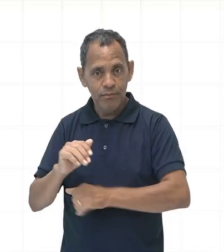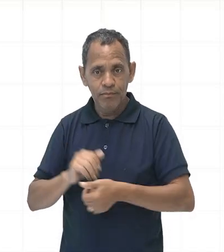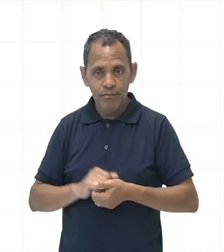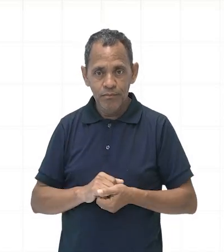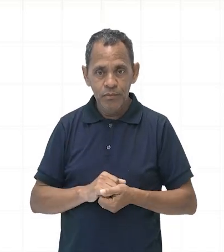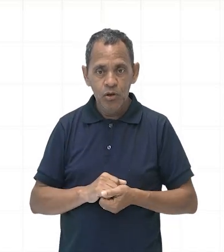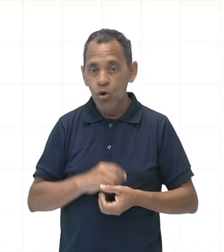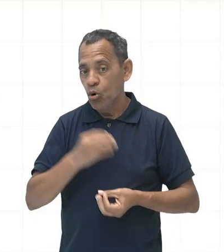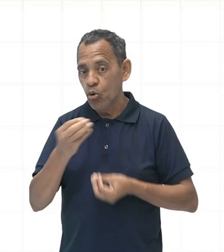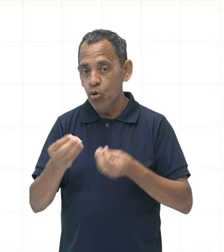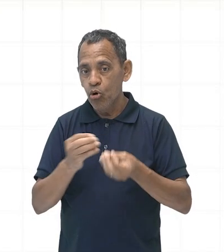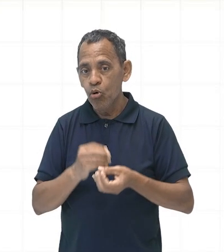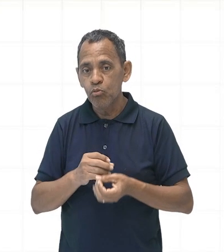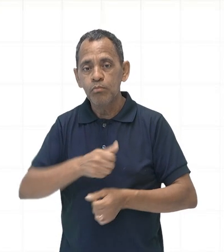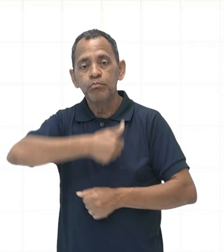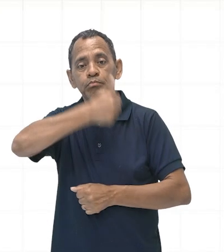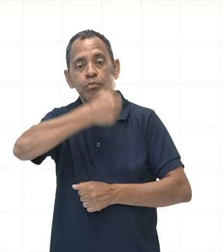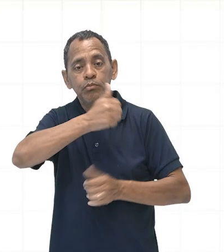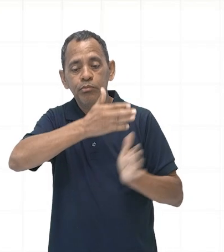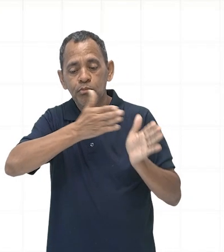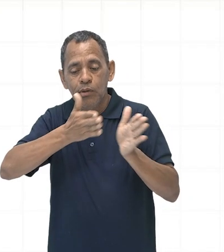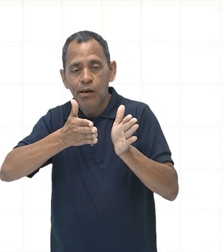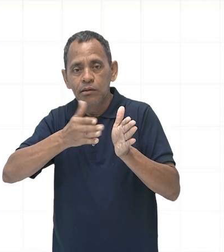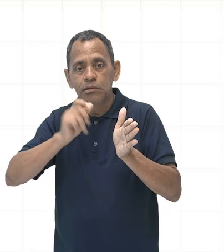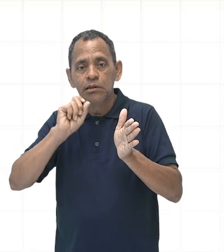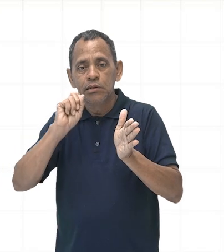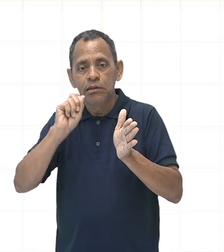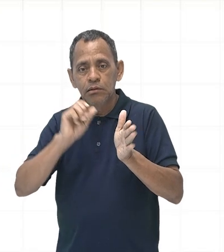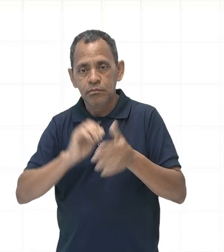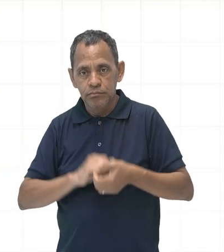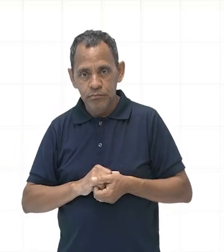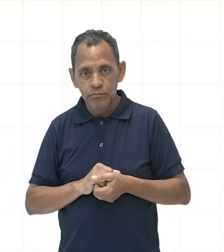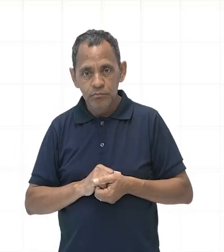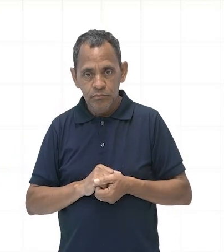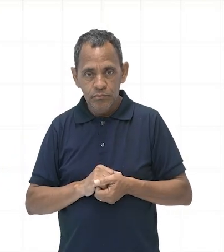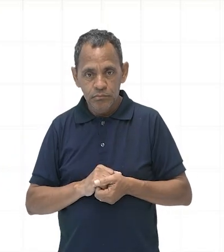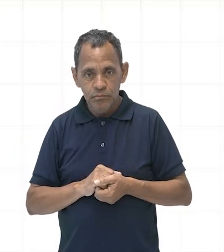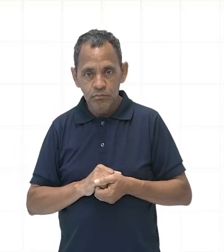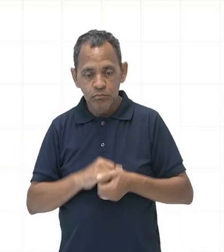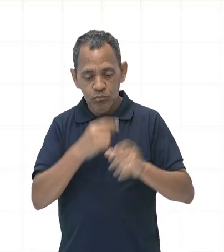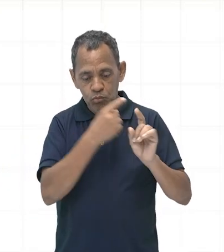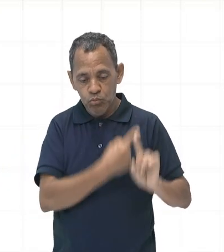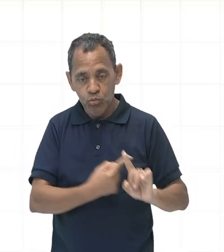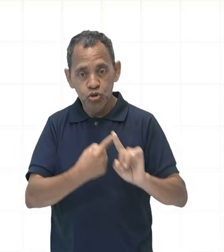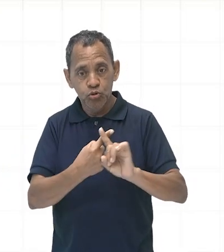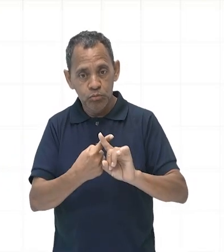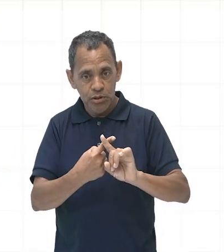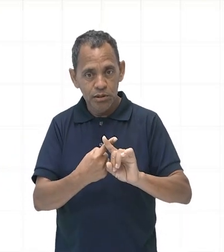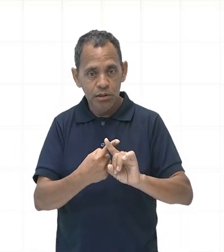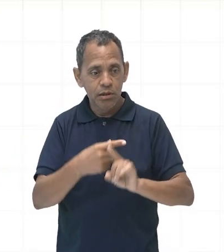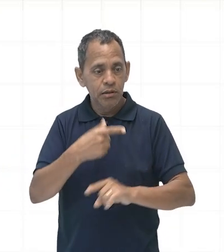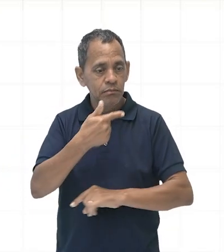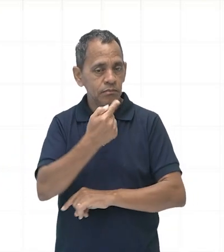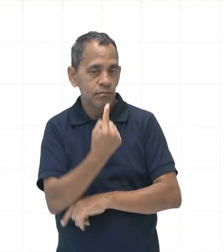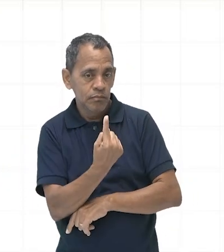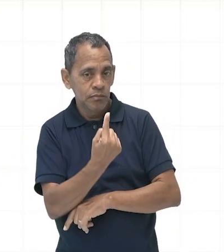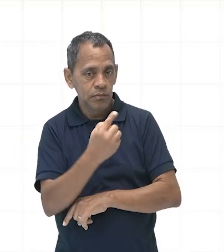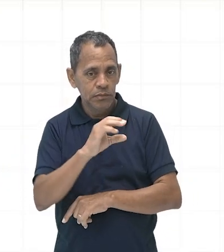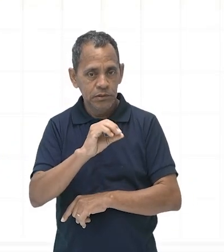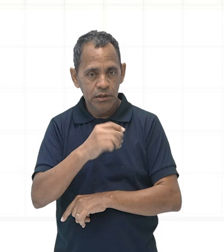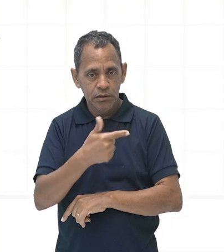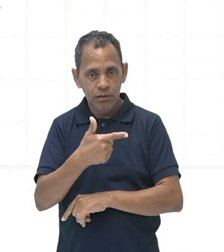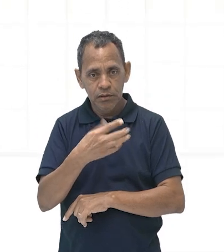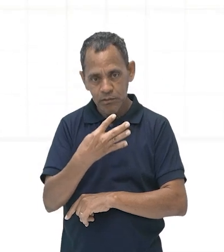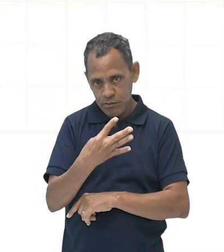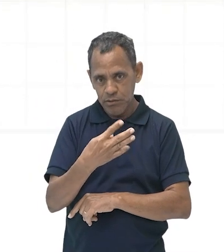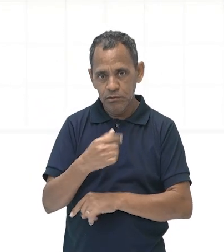megabyte. Então, o que a gente faz, né? Para transformar de gigabyte para megabyte, a gente multiplica por 1024. Então, eu tenho